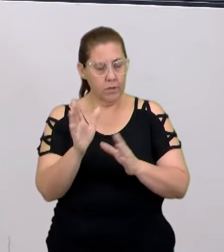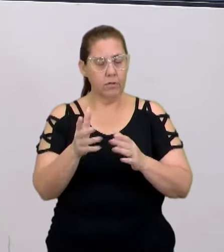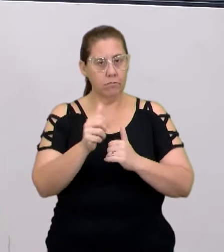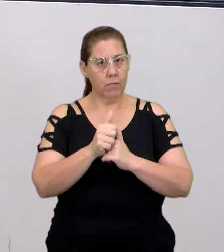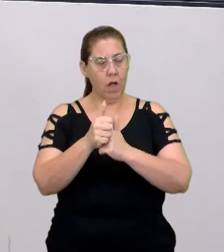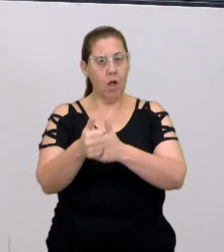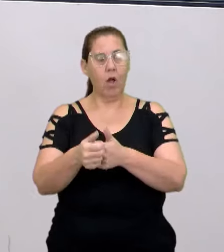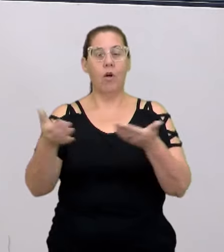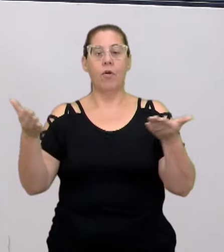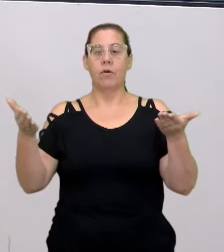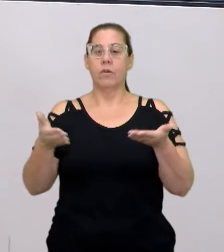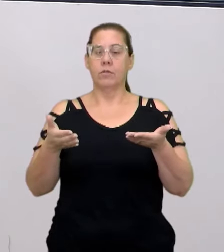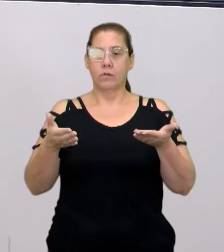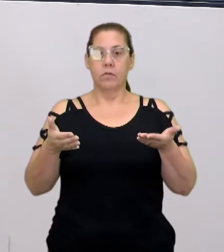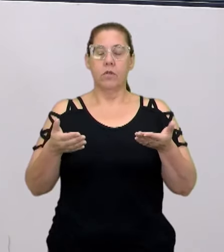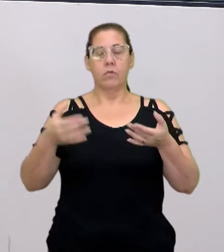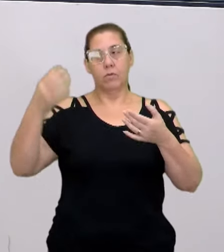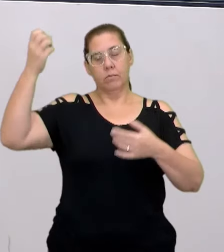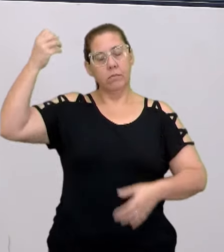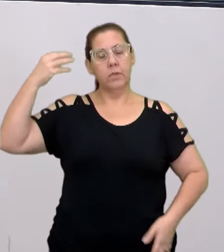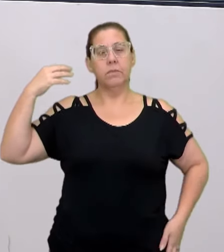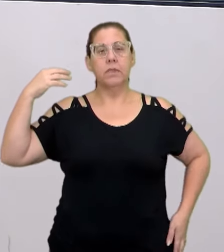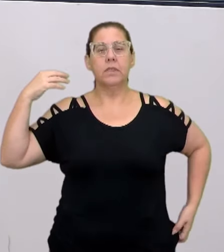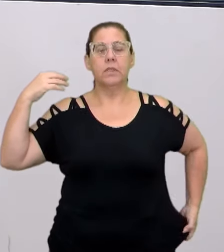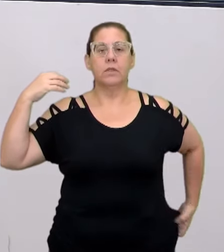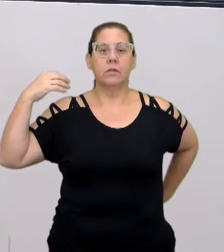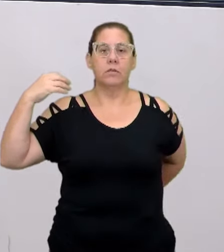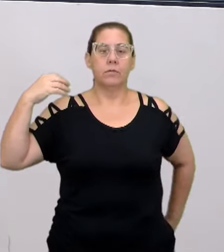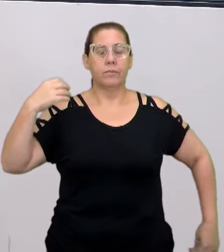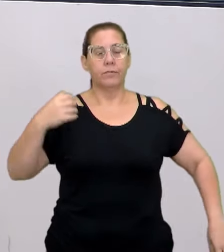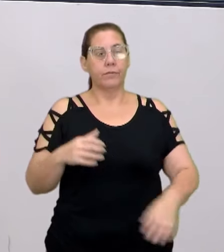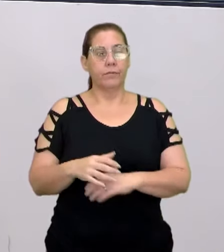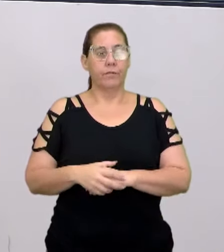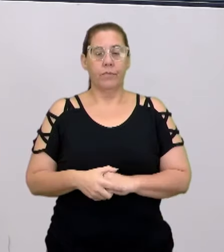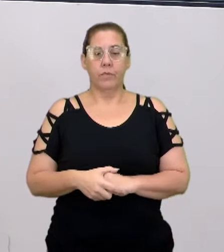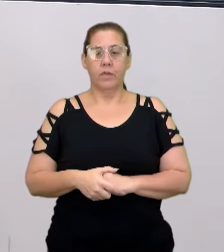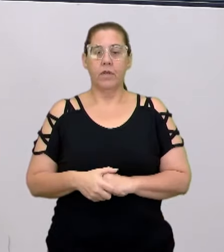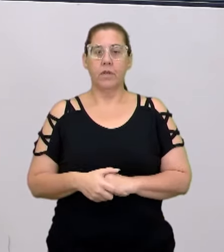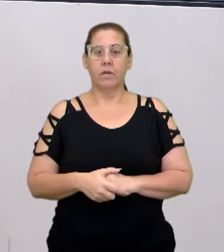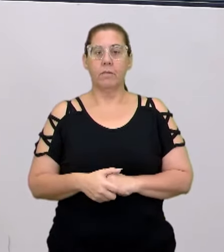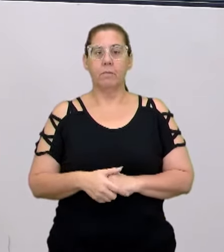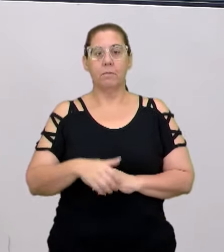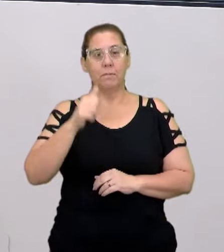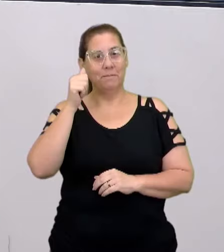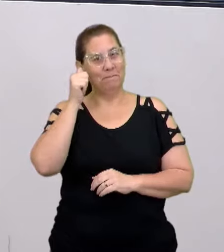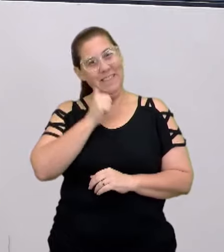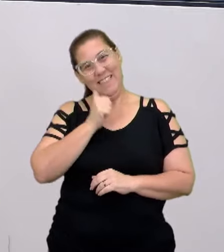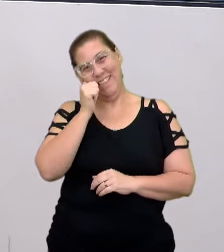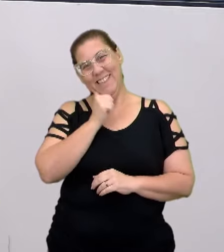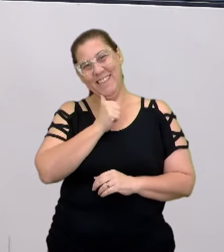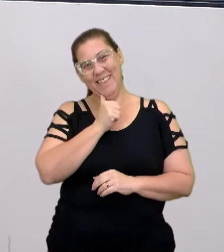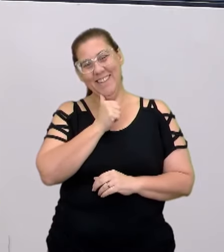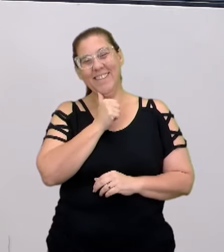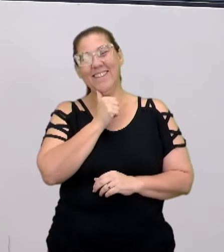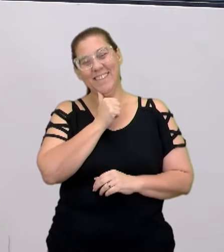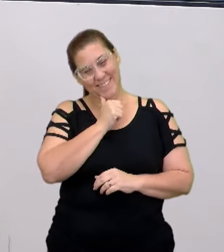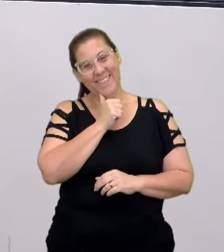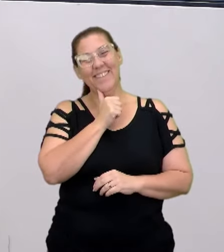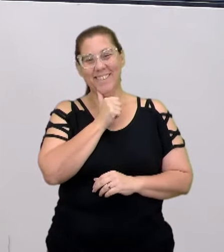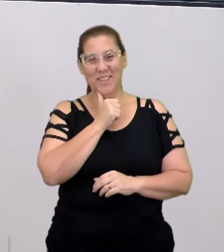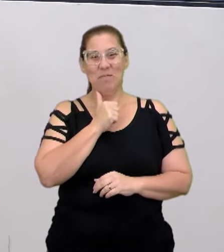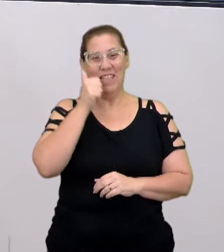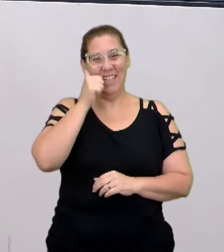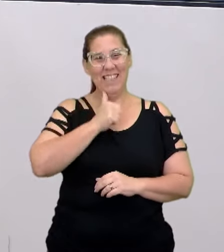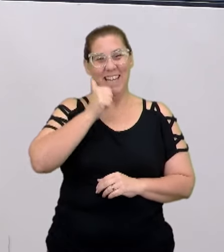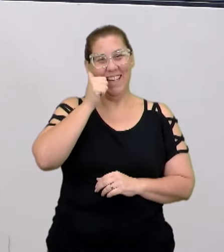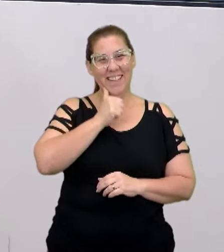me acompanhando, vou fazer a minha descrição. Eu sou, né, uma menina, né? Me considero ainda